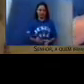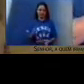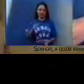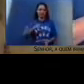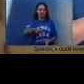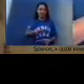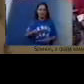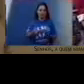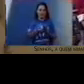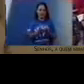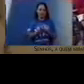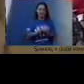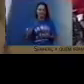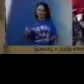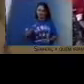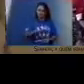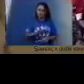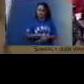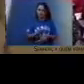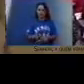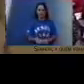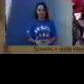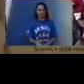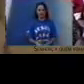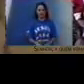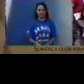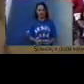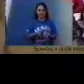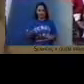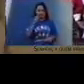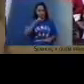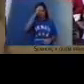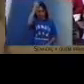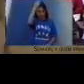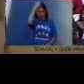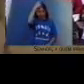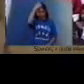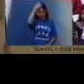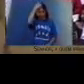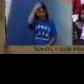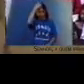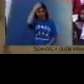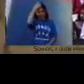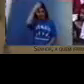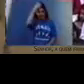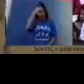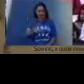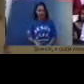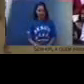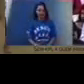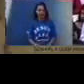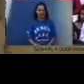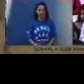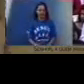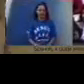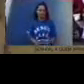Essa é do AMEM. Essa princesa está a perigo demais. Onde já se viu? Essa mulher está doida da